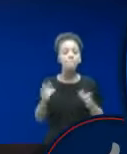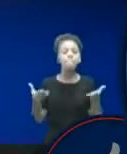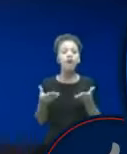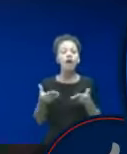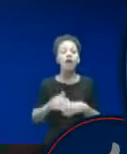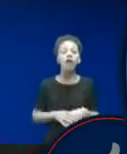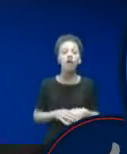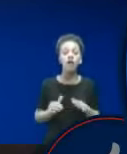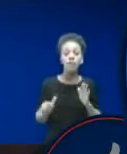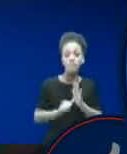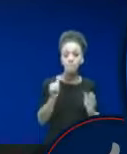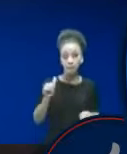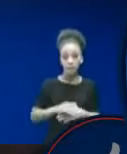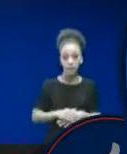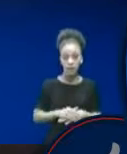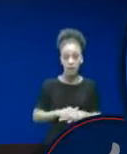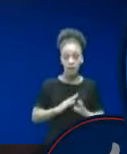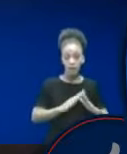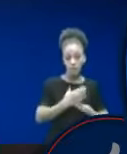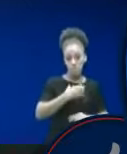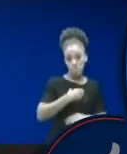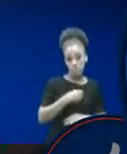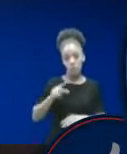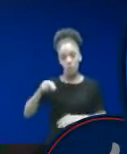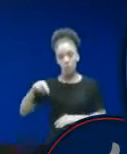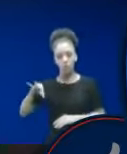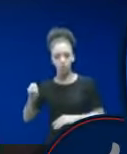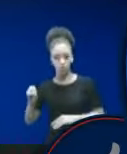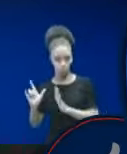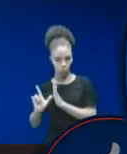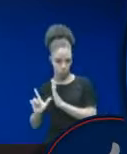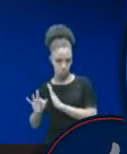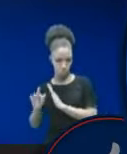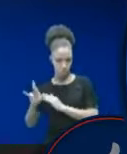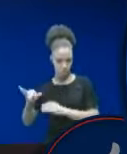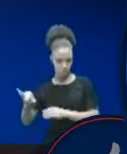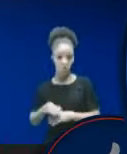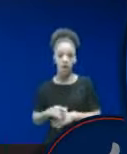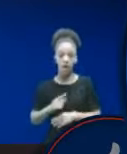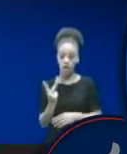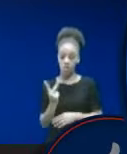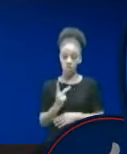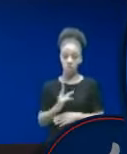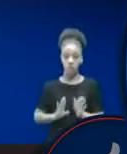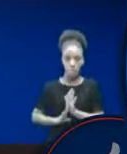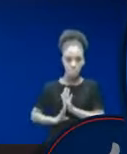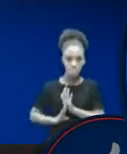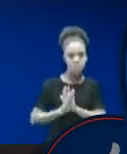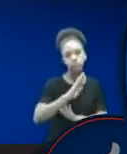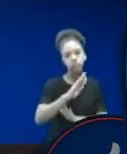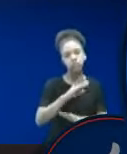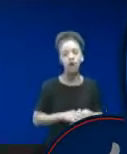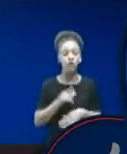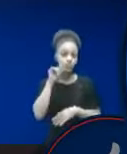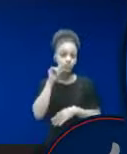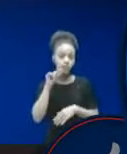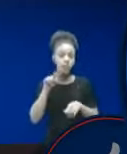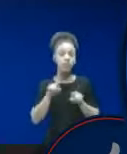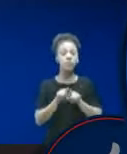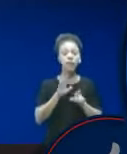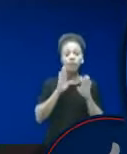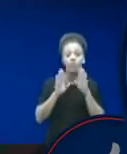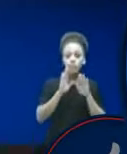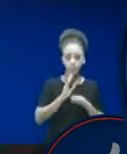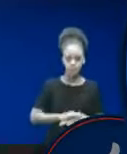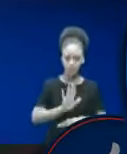não quis fazer Casas o merchan. Bahia e Ponto Frio, as duas tiveram o maior engajamento no Twitter e no Facebook.